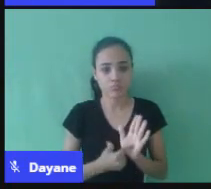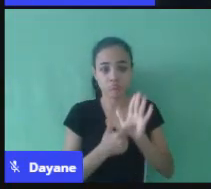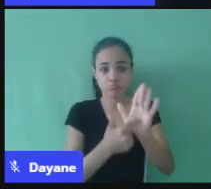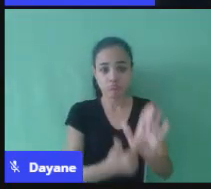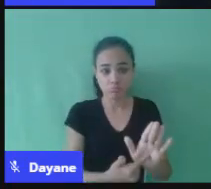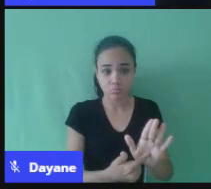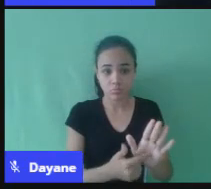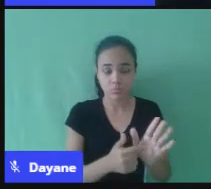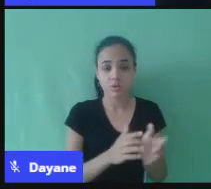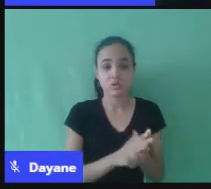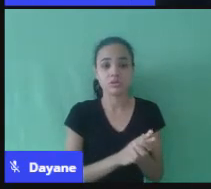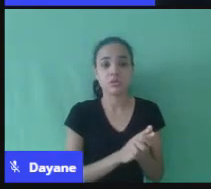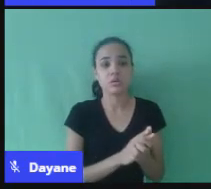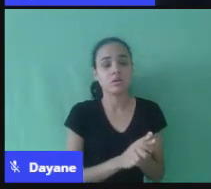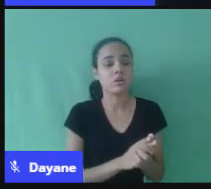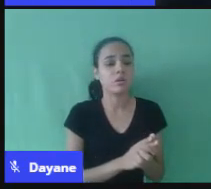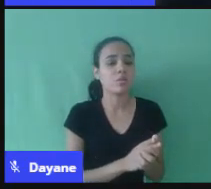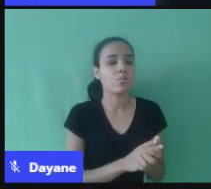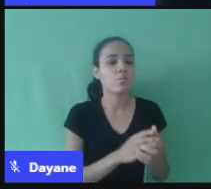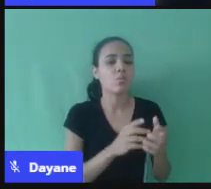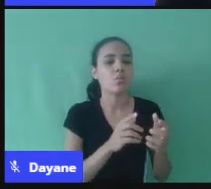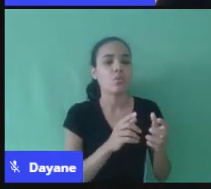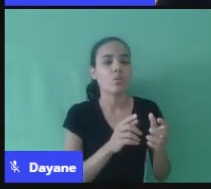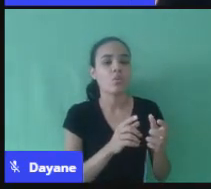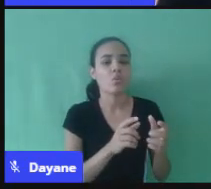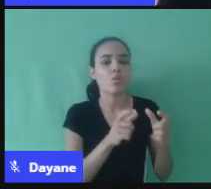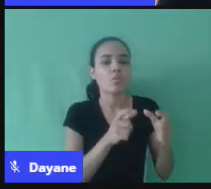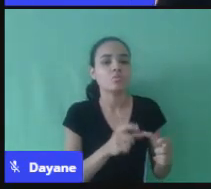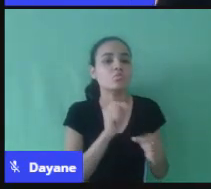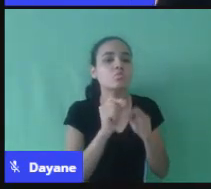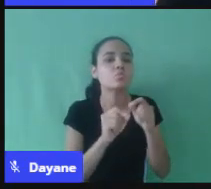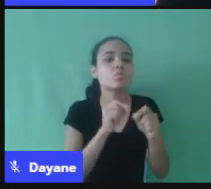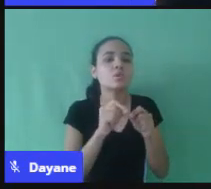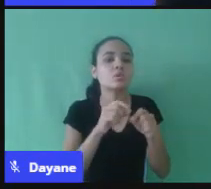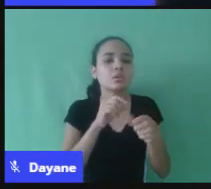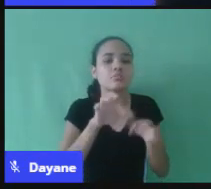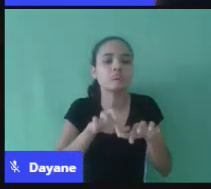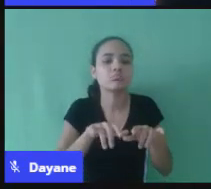híbrido por isso, né? O momento contemporâneo